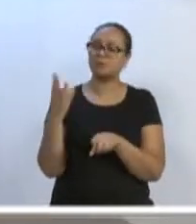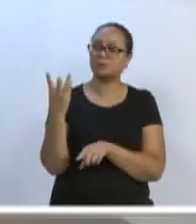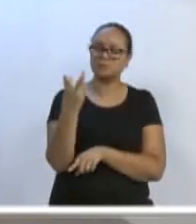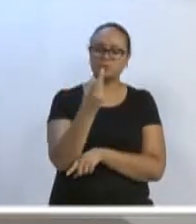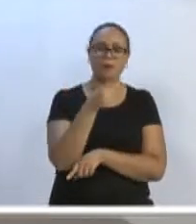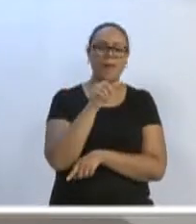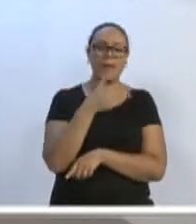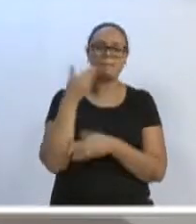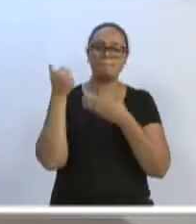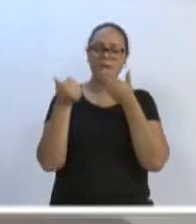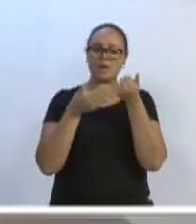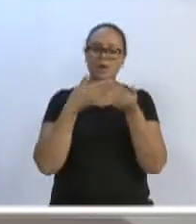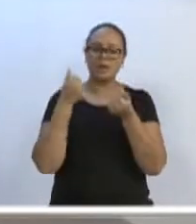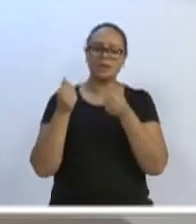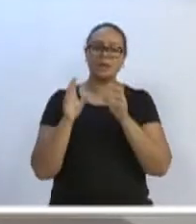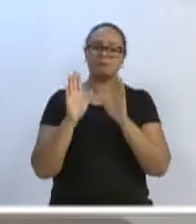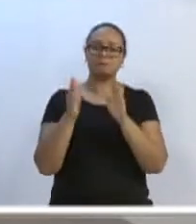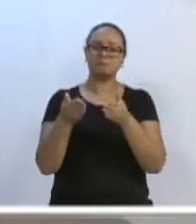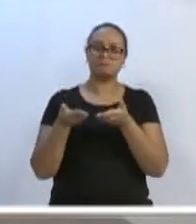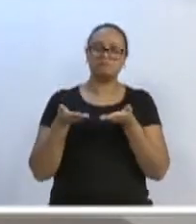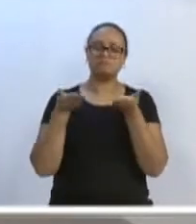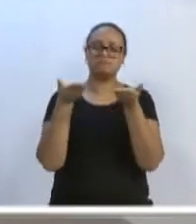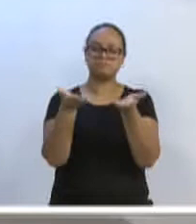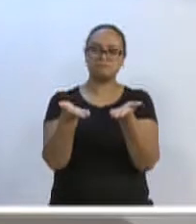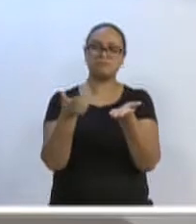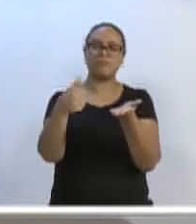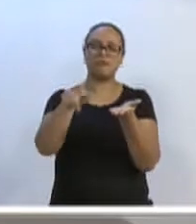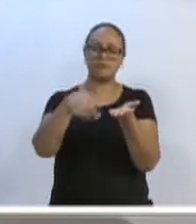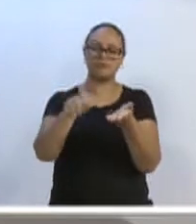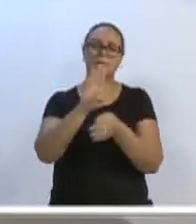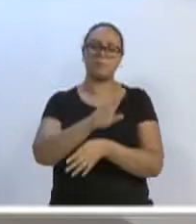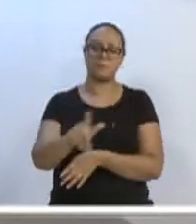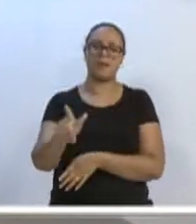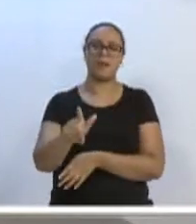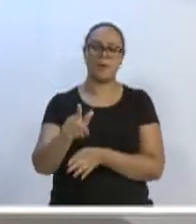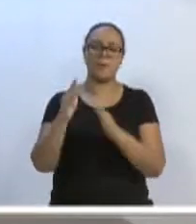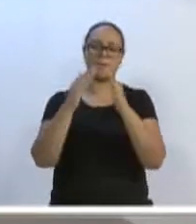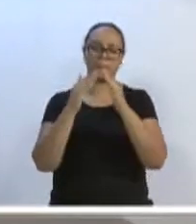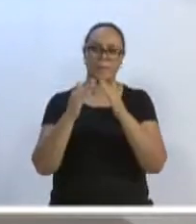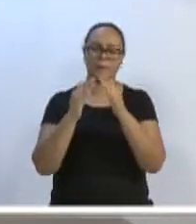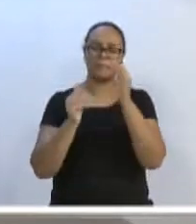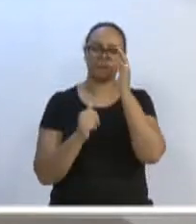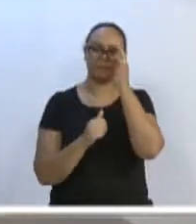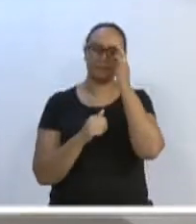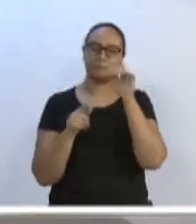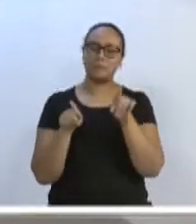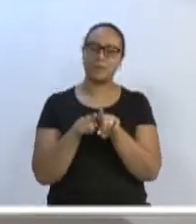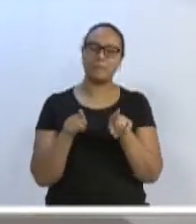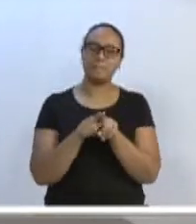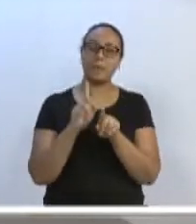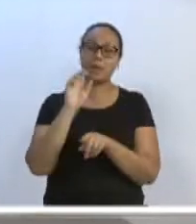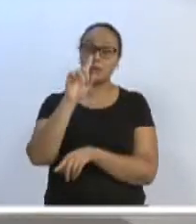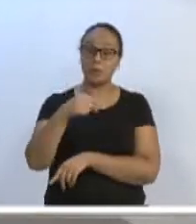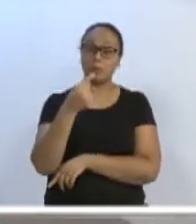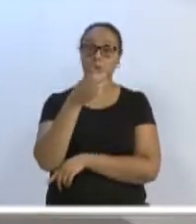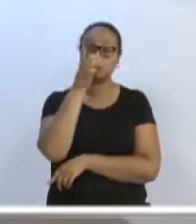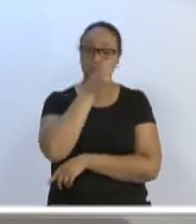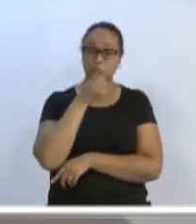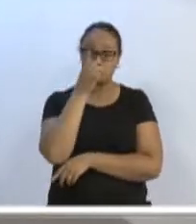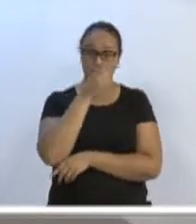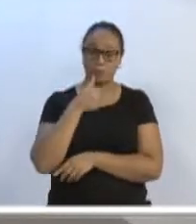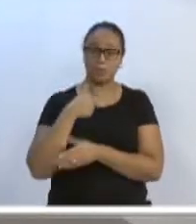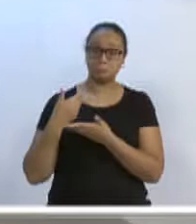de você blumenauense e claro me convidar para o próximo domingo próximo domingo entre